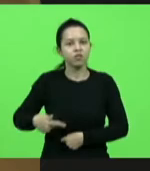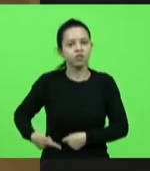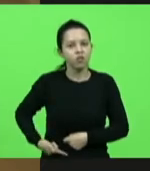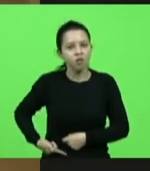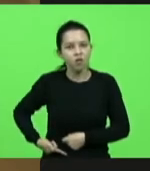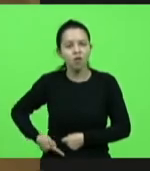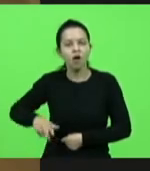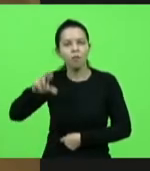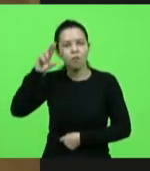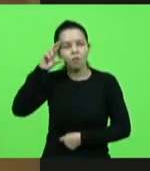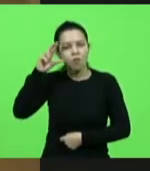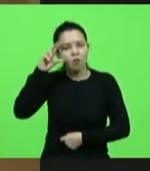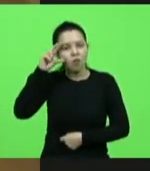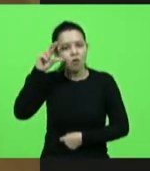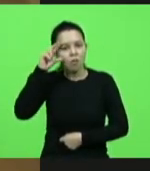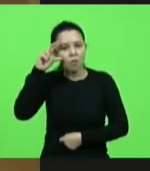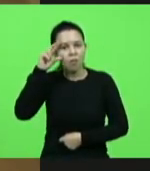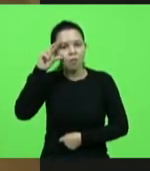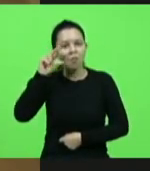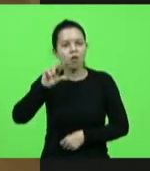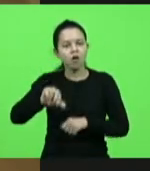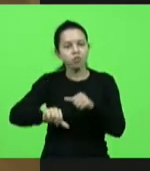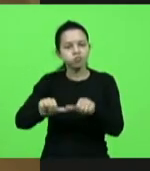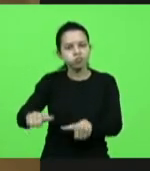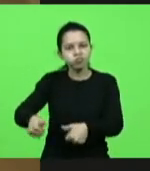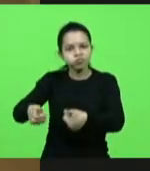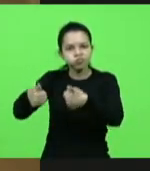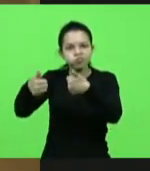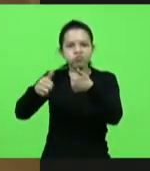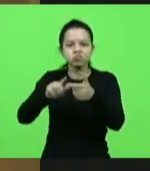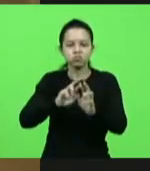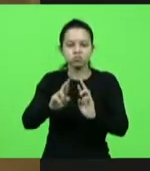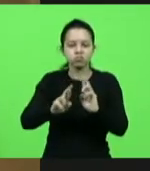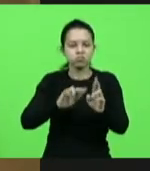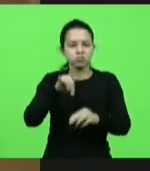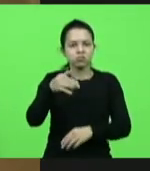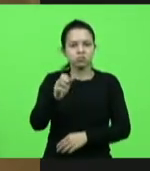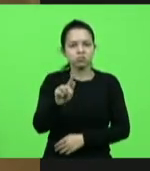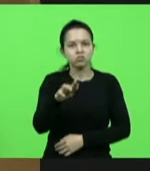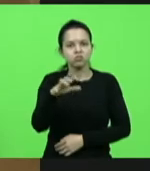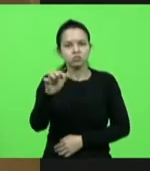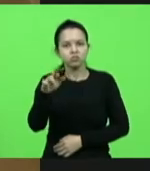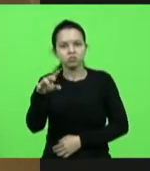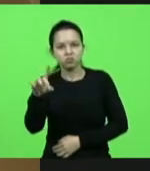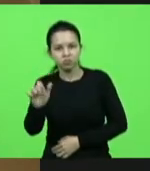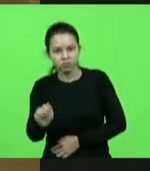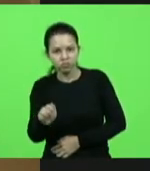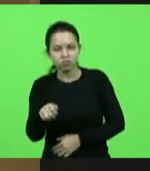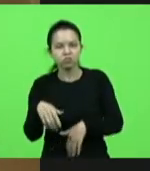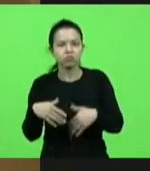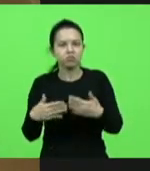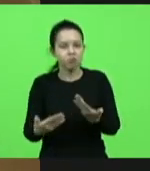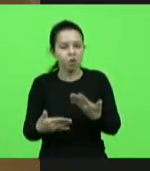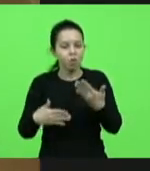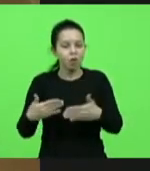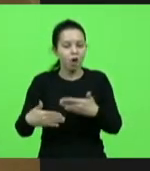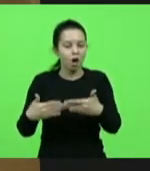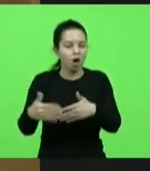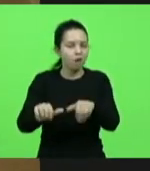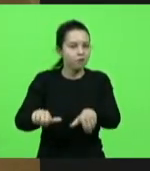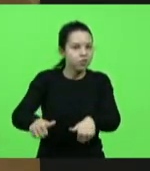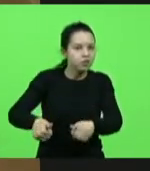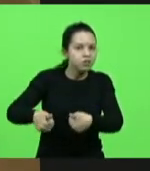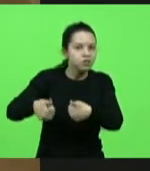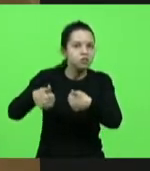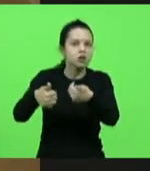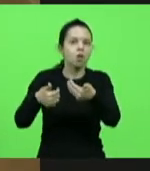Colombo para revitalizar a Jorge Lacerda. Então, o processo de revitalização